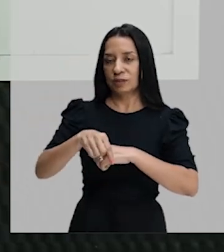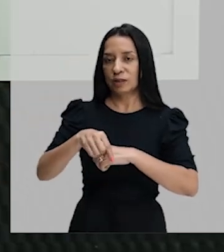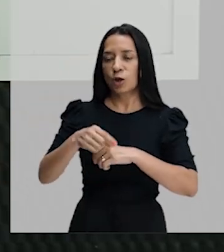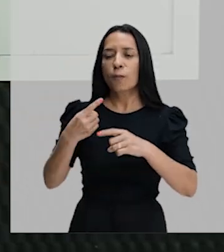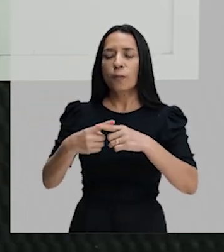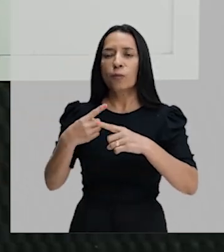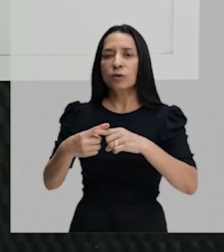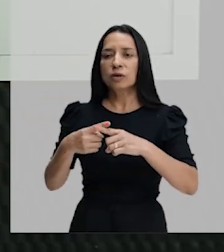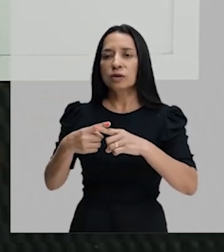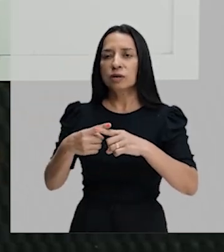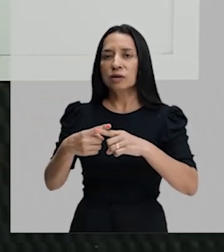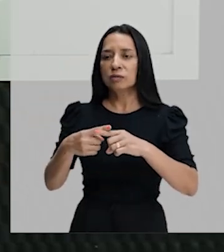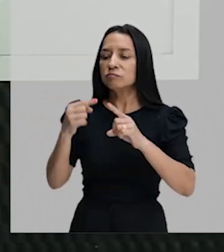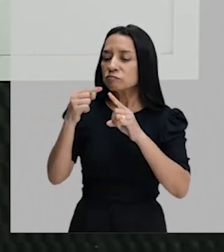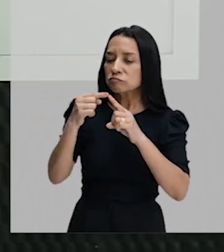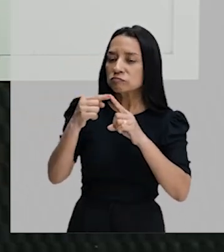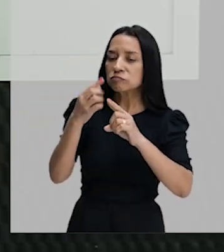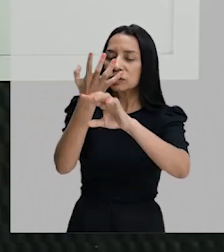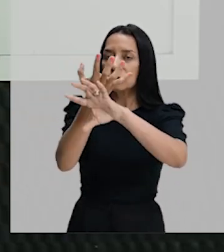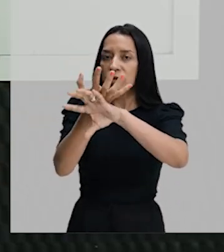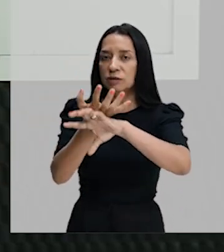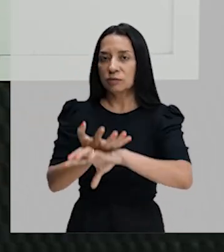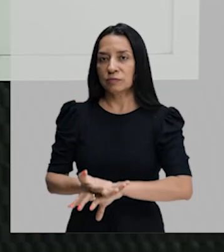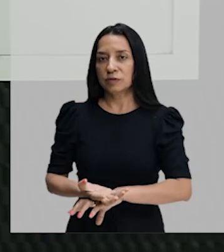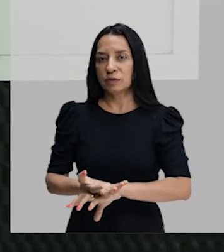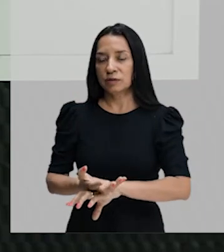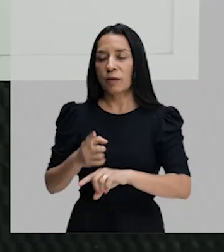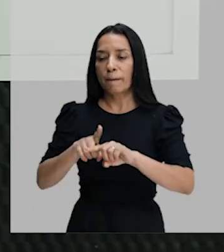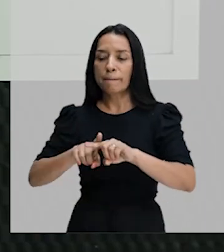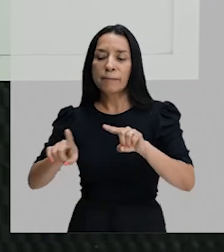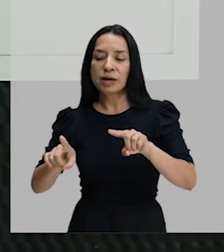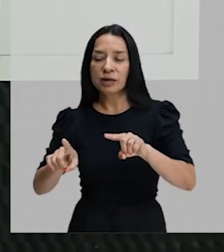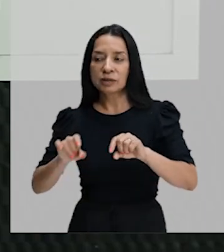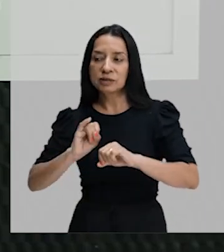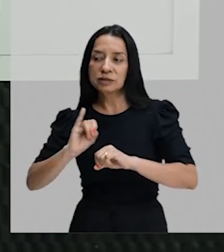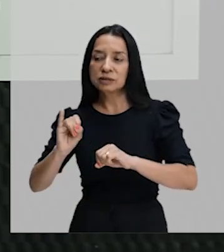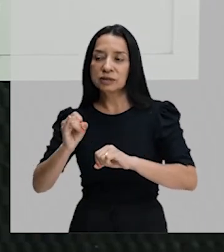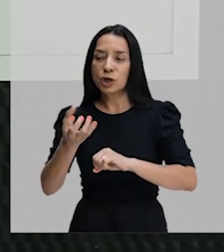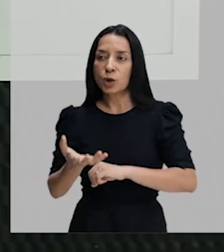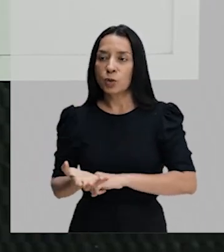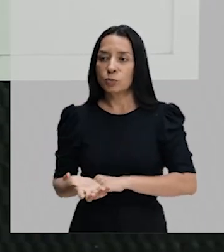à gravidade. Tá ok? Mas se você joga